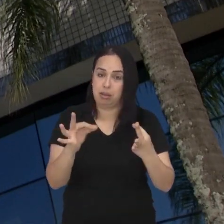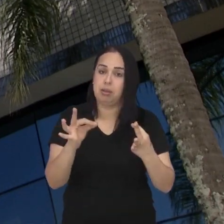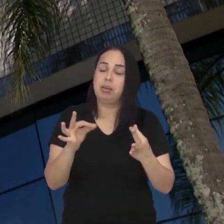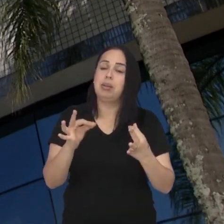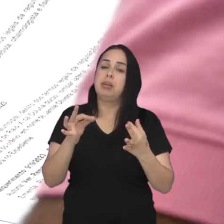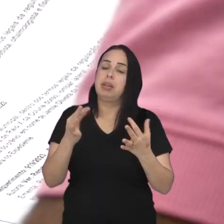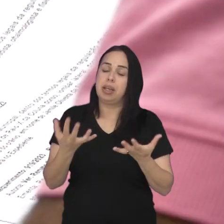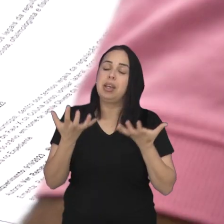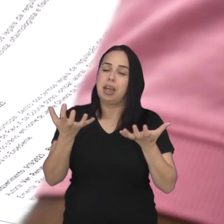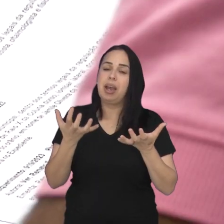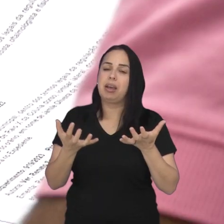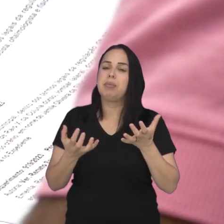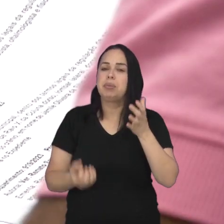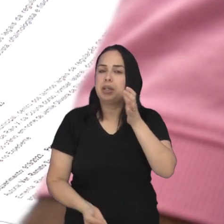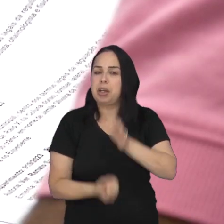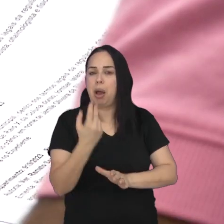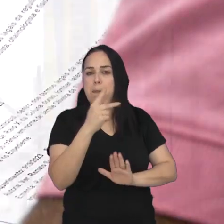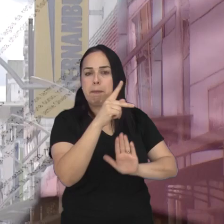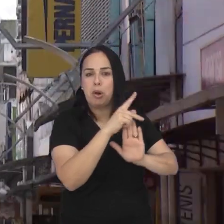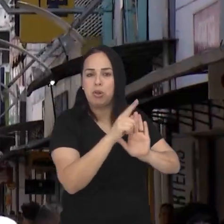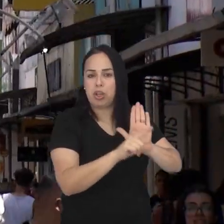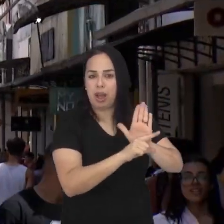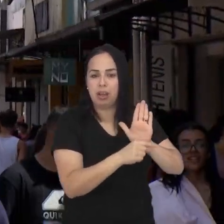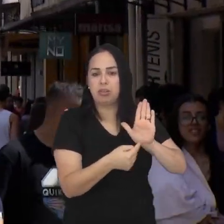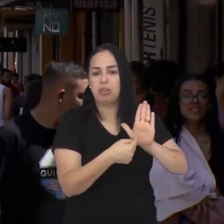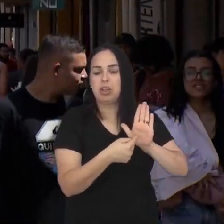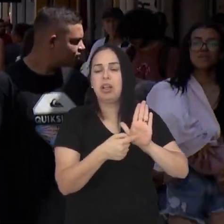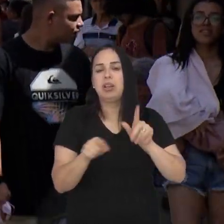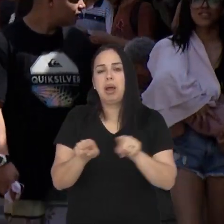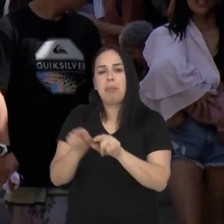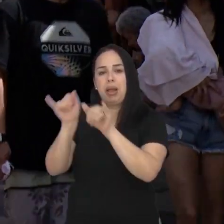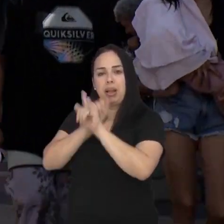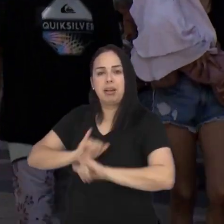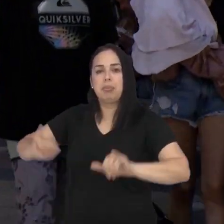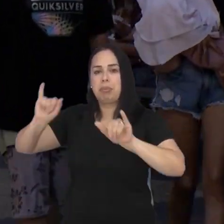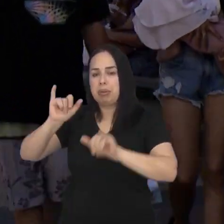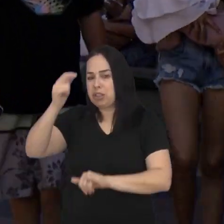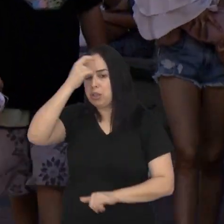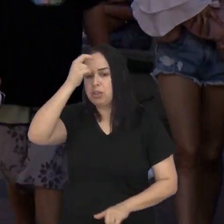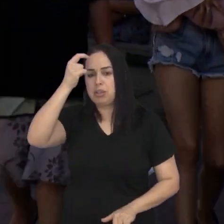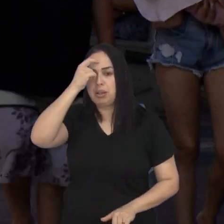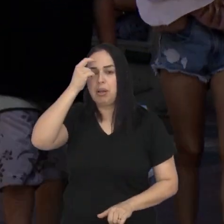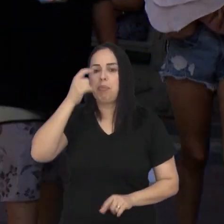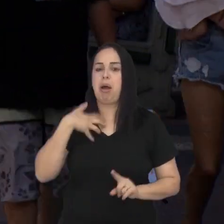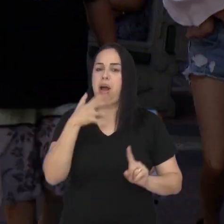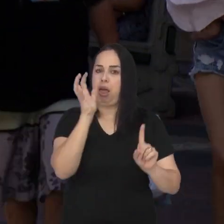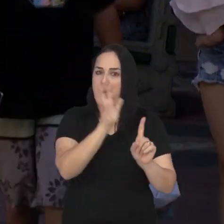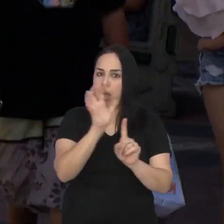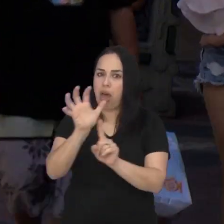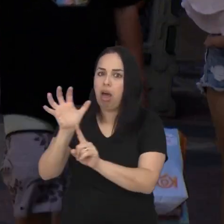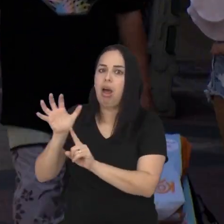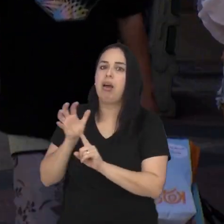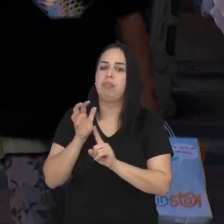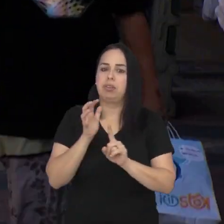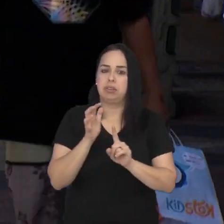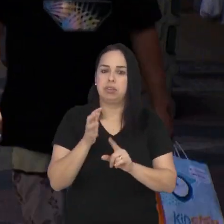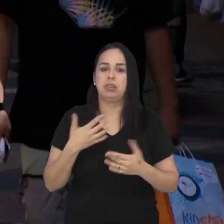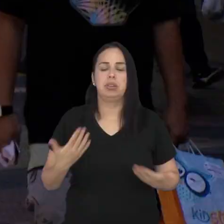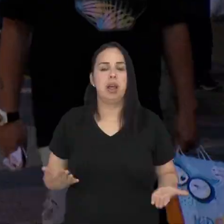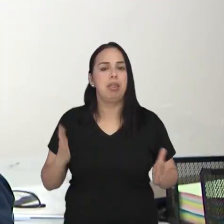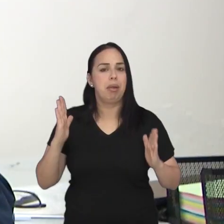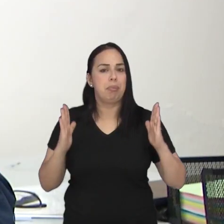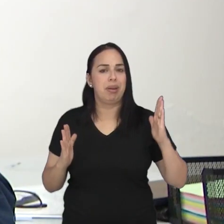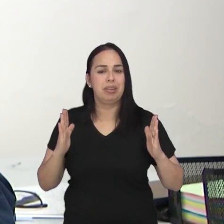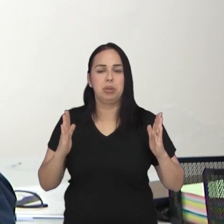essa questão e procura criar projetos e campanhas de conscientização para alertar sobre os impactos do calor